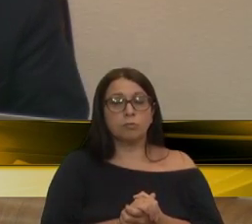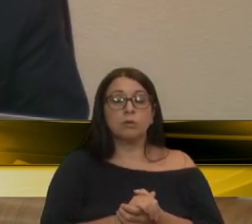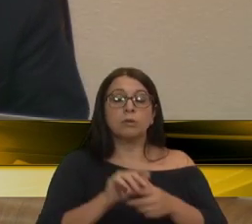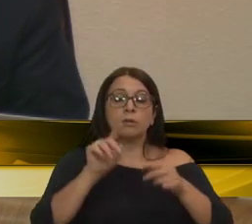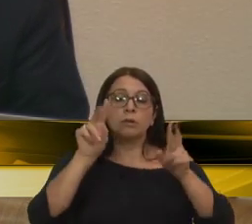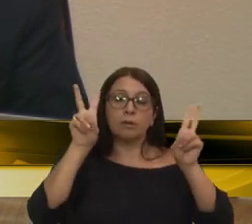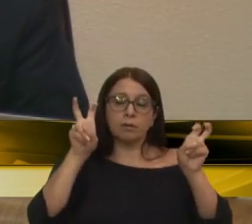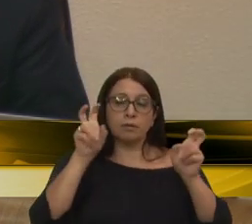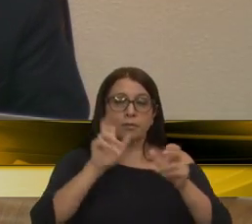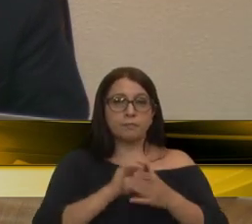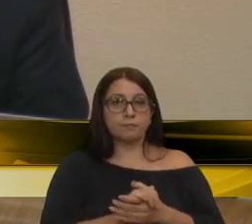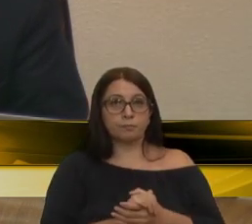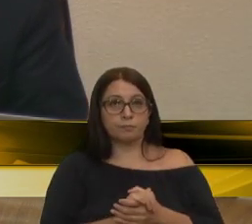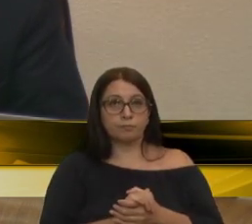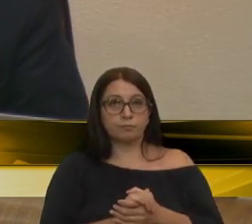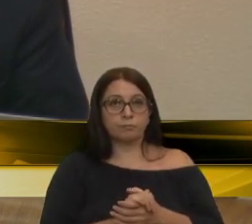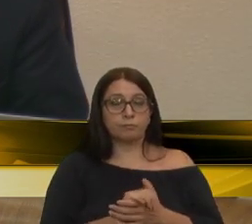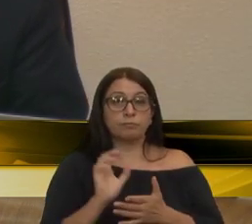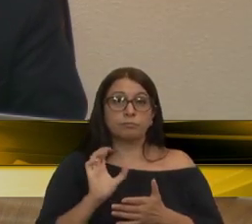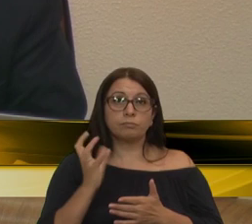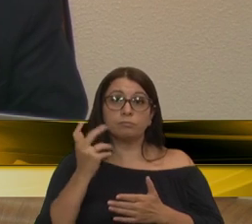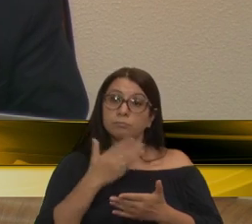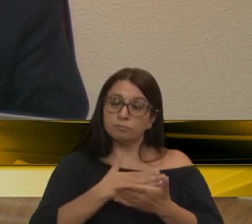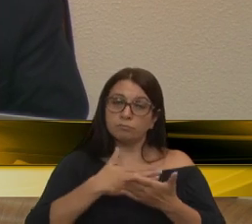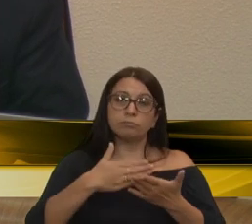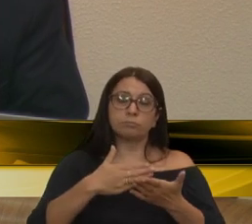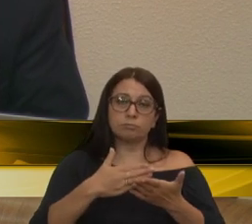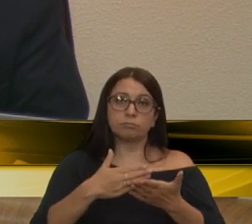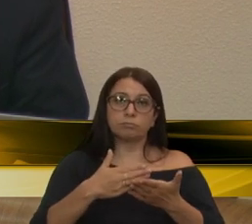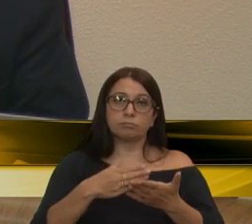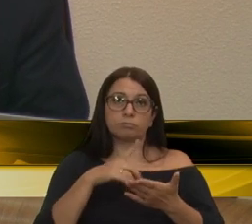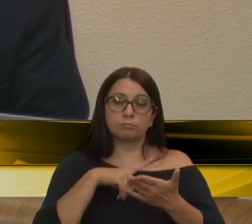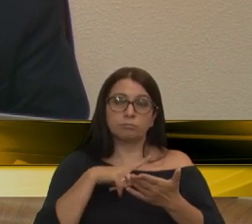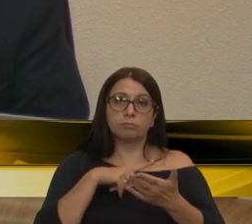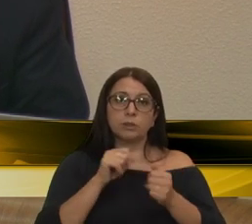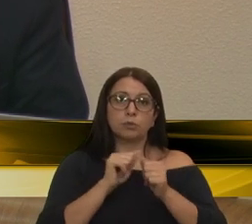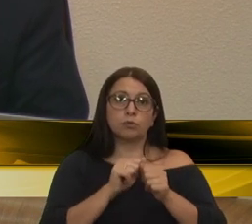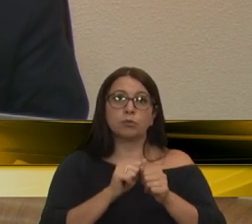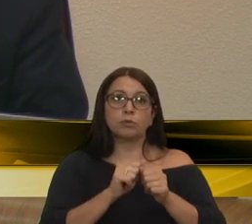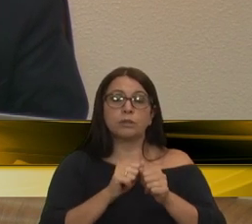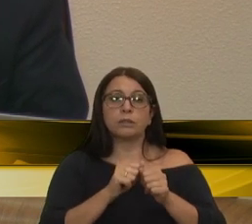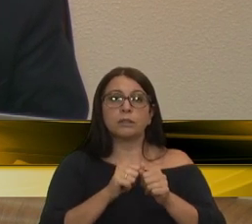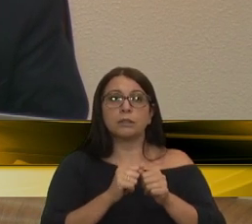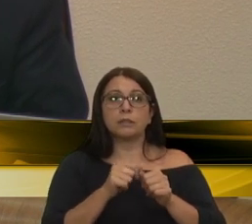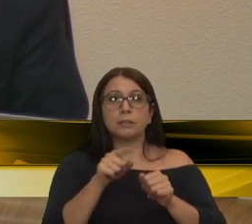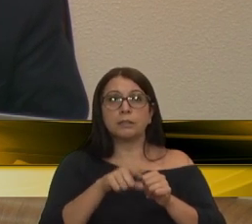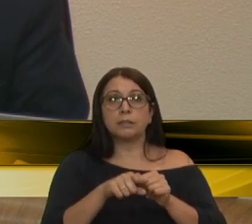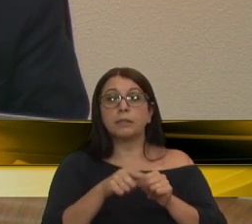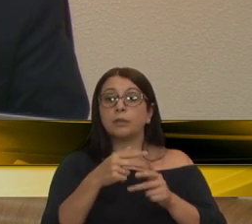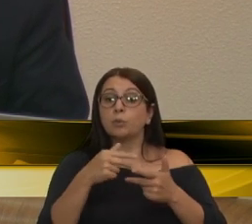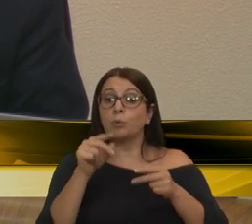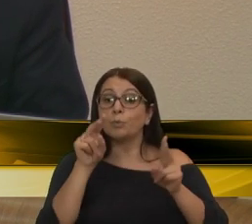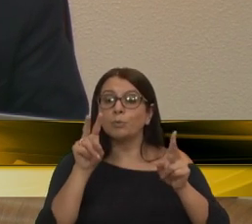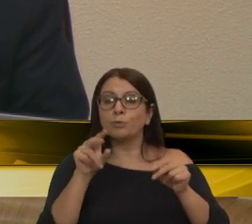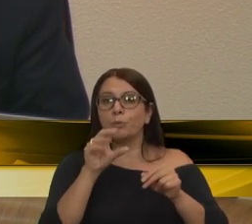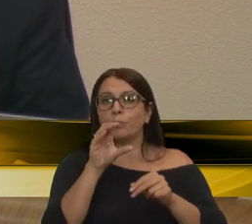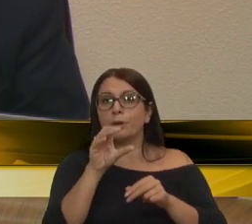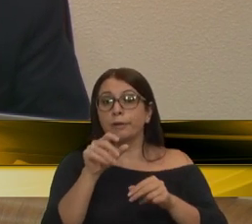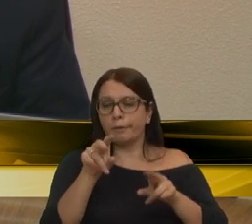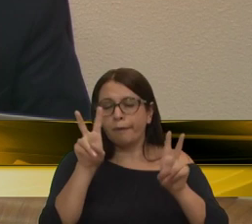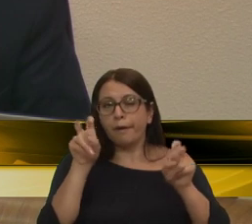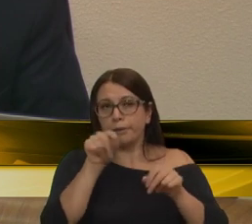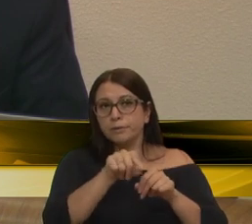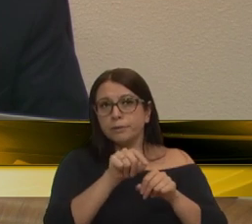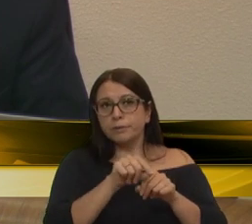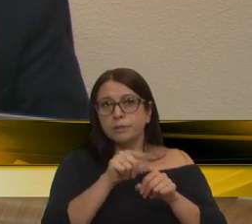Abre aspas. Decido, inicialmente, convém consignar a singularidade ímpar deste caso, que tem